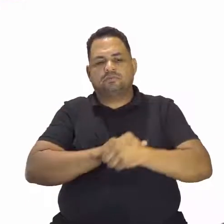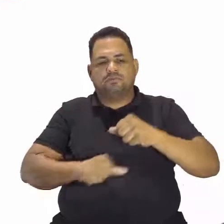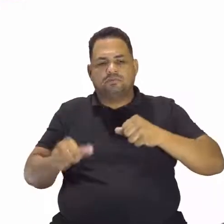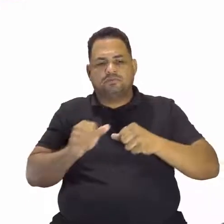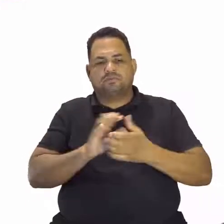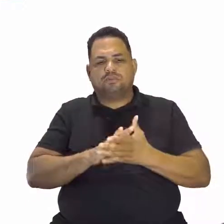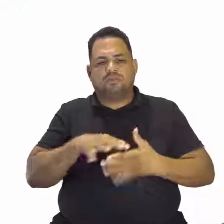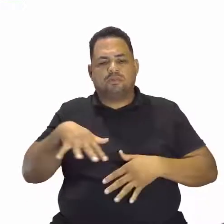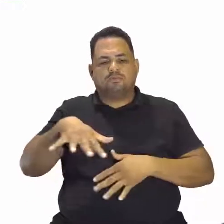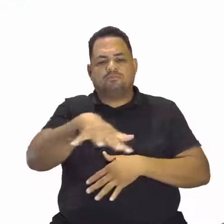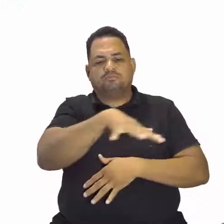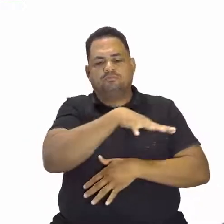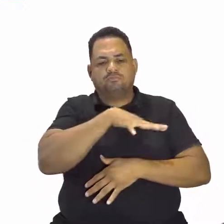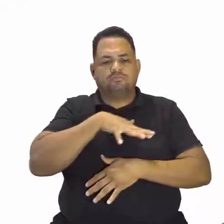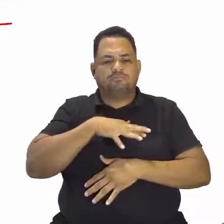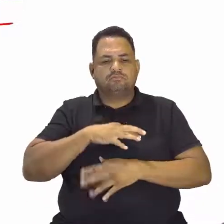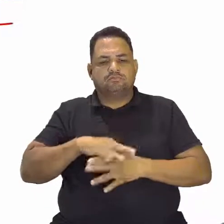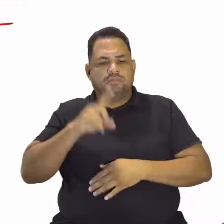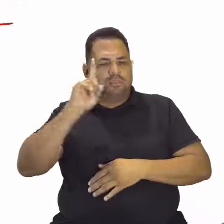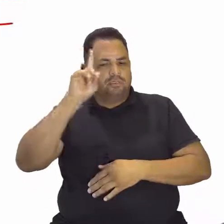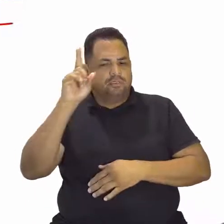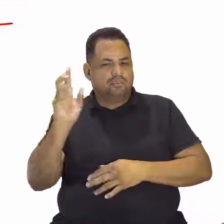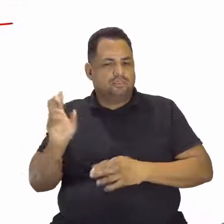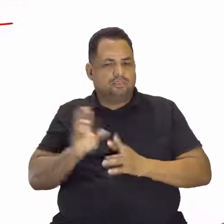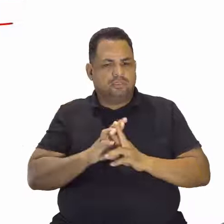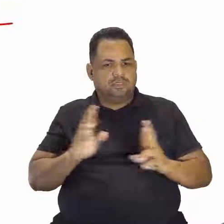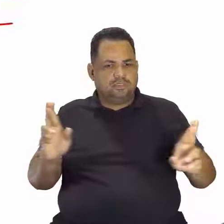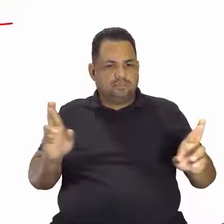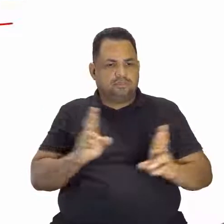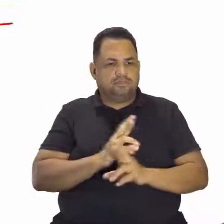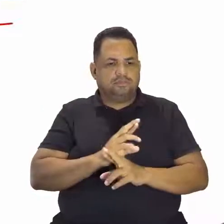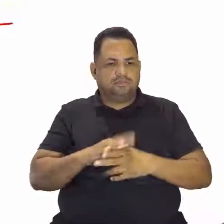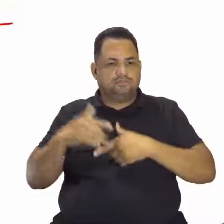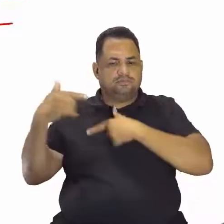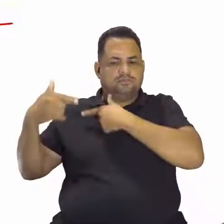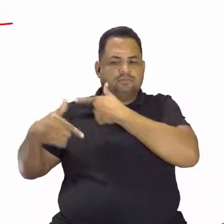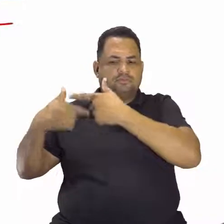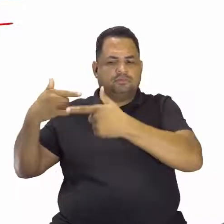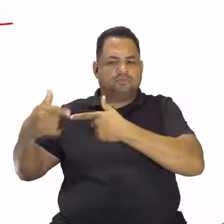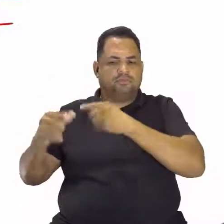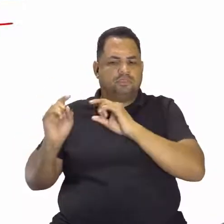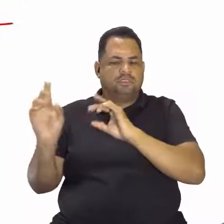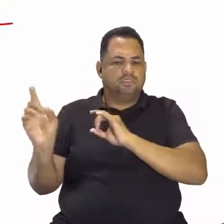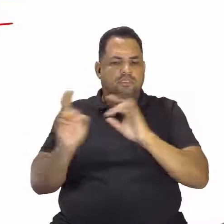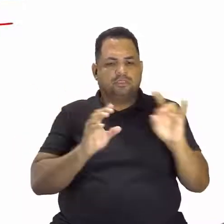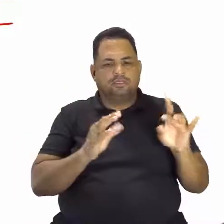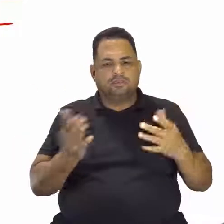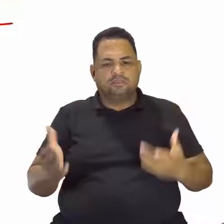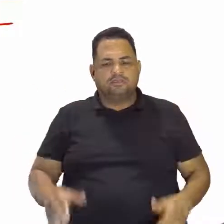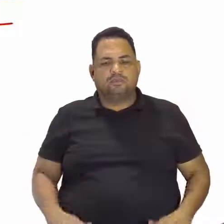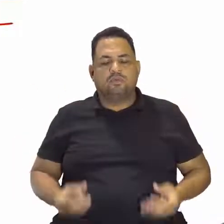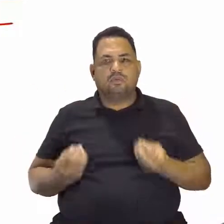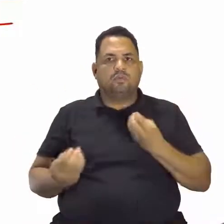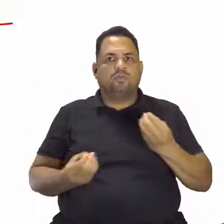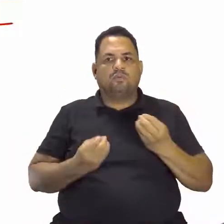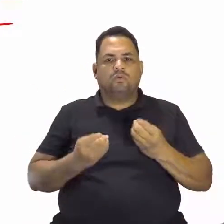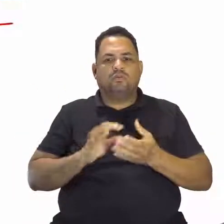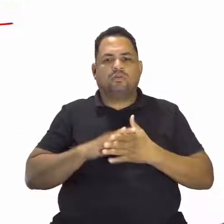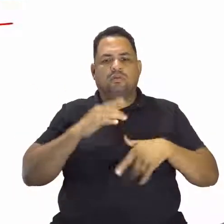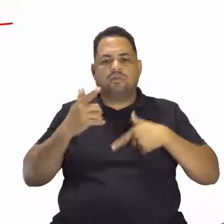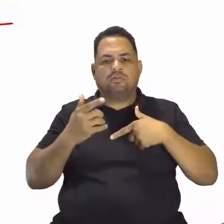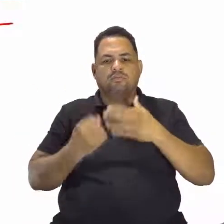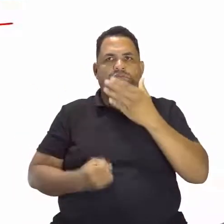e informações transmitidas oralmente de uma geração a outra. Então, como que é a produção do conhecimento dentro dessas